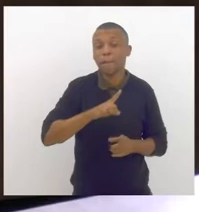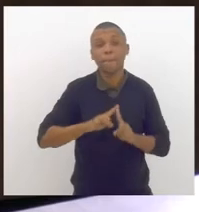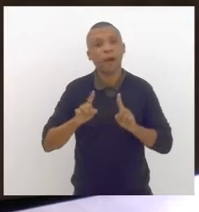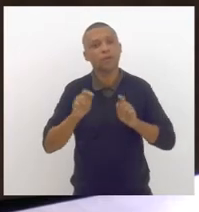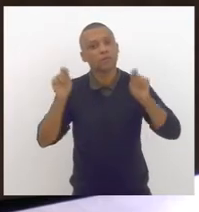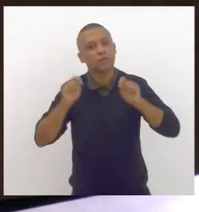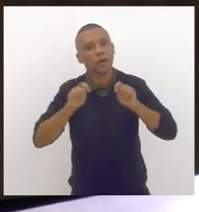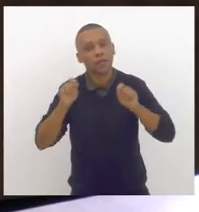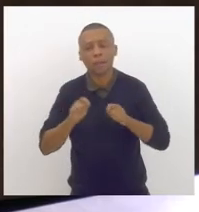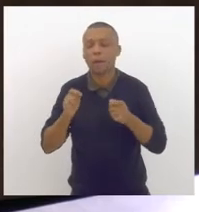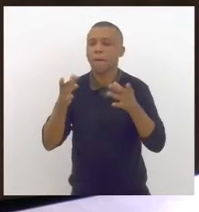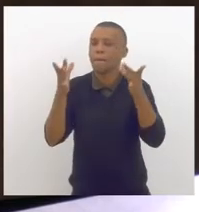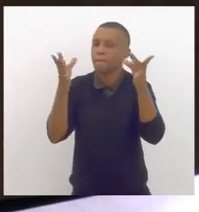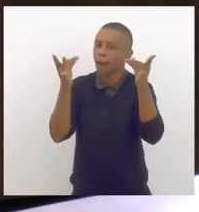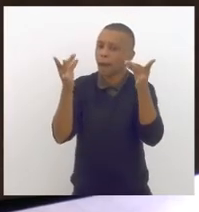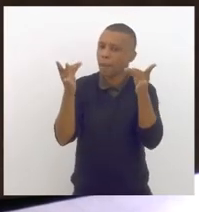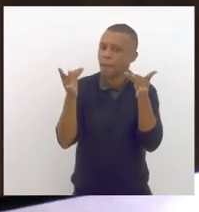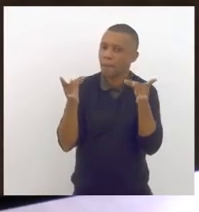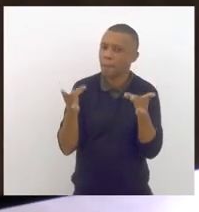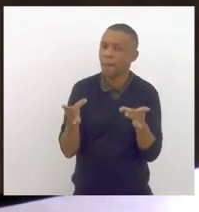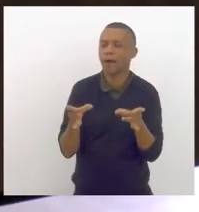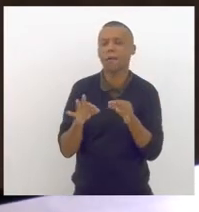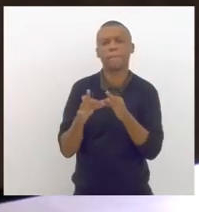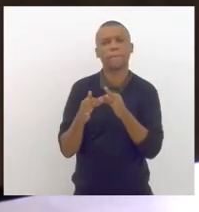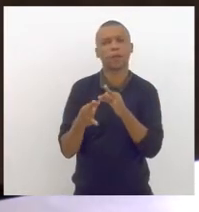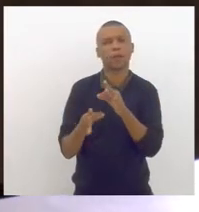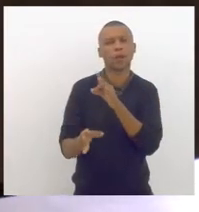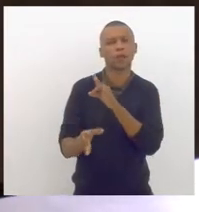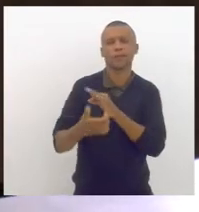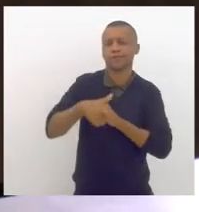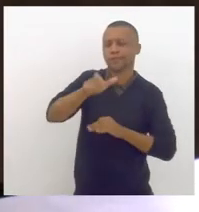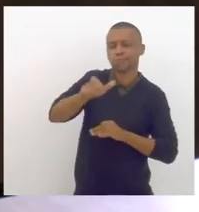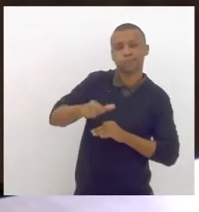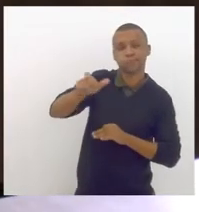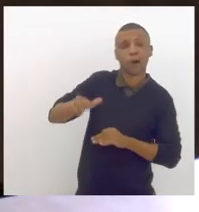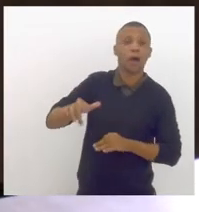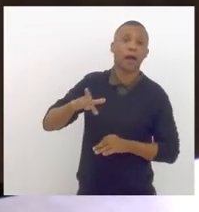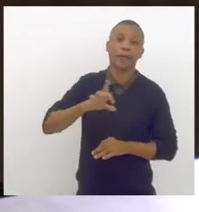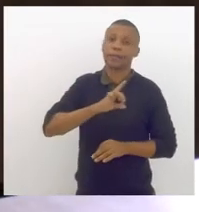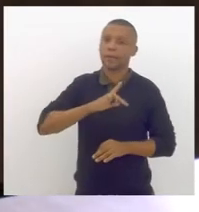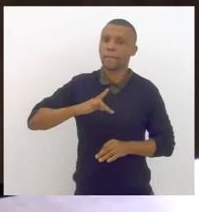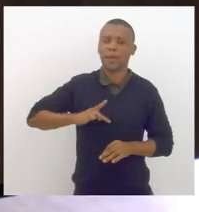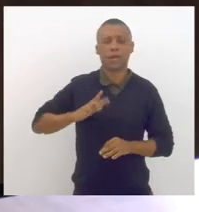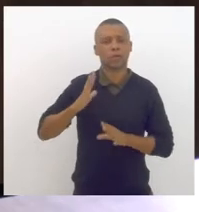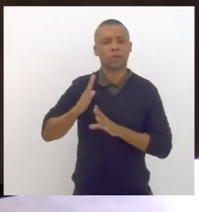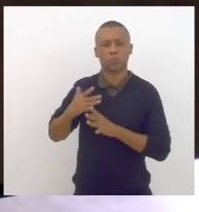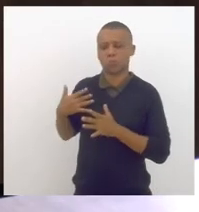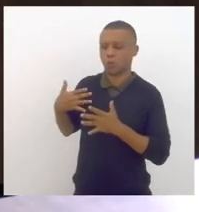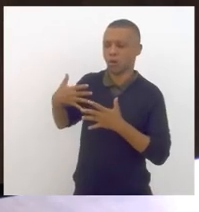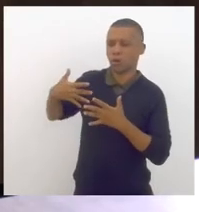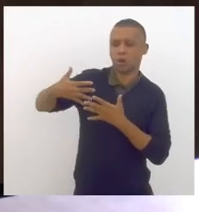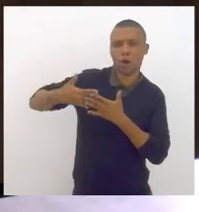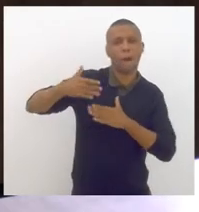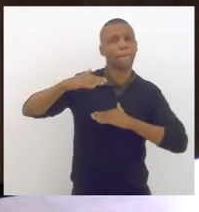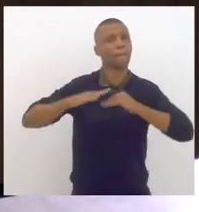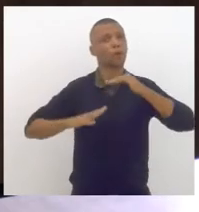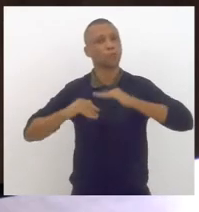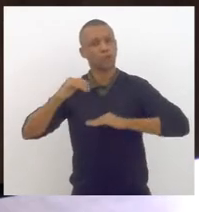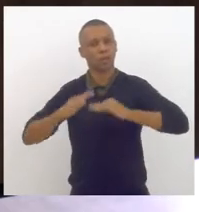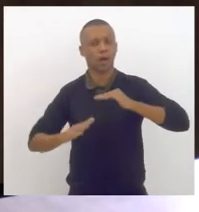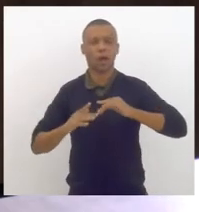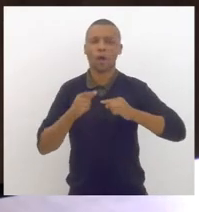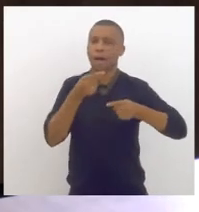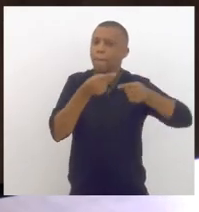posso elencar aqui uma infinidade de defensores públicos que, no decorrer da nossa trajetória profissional ou